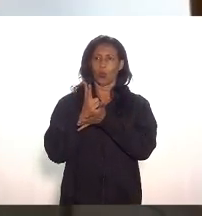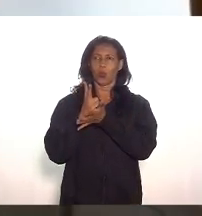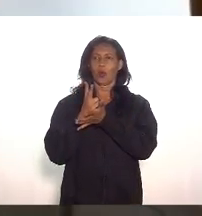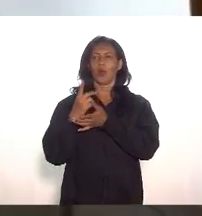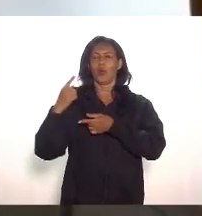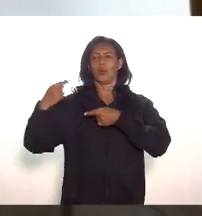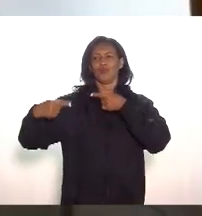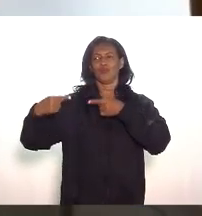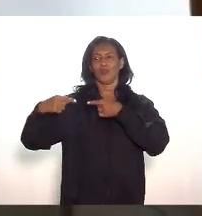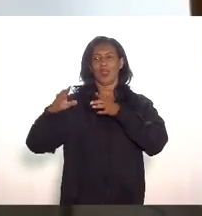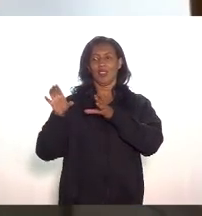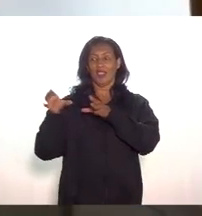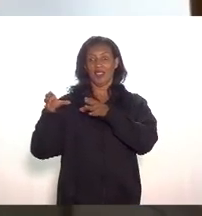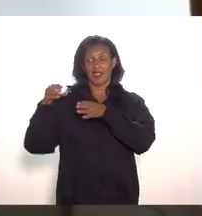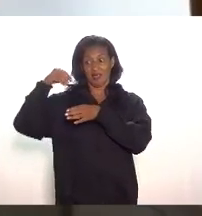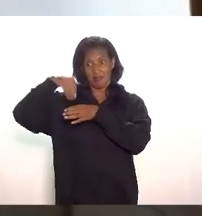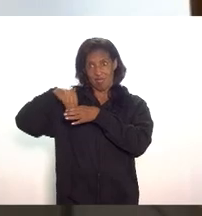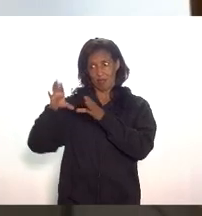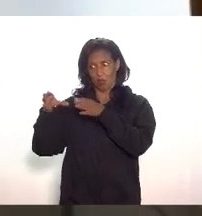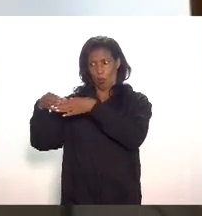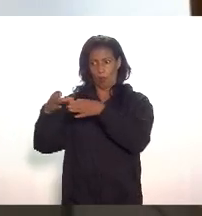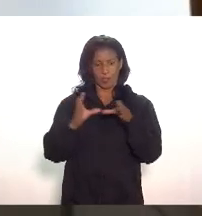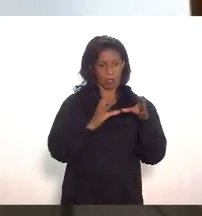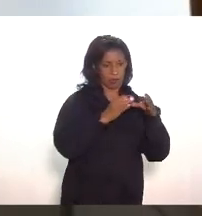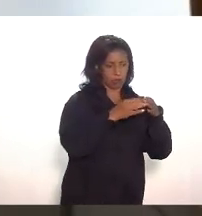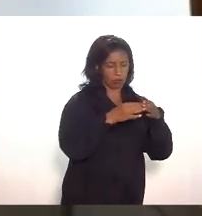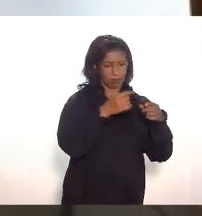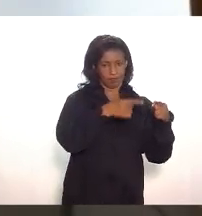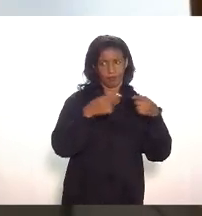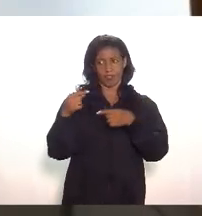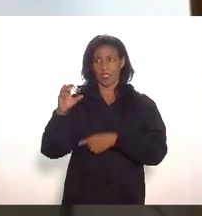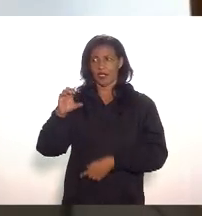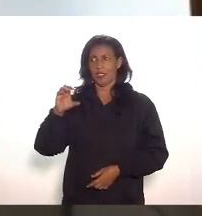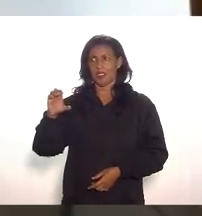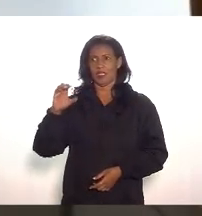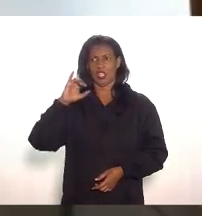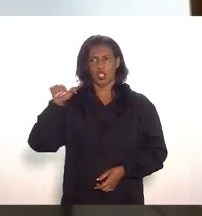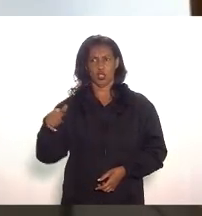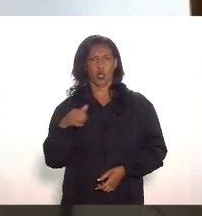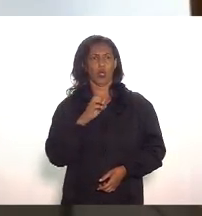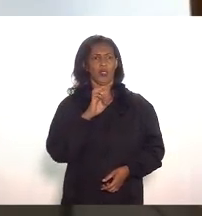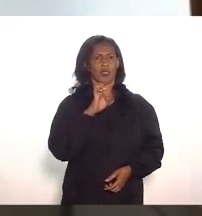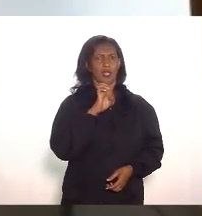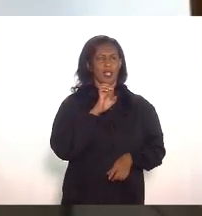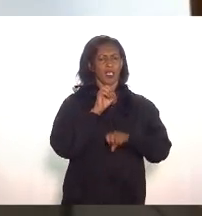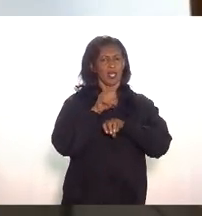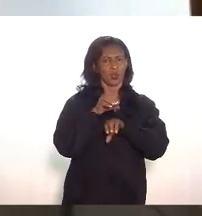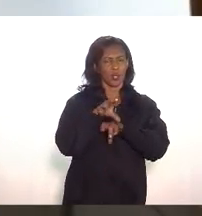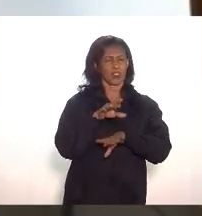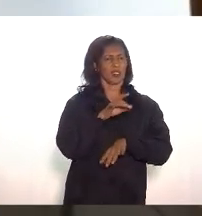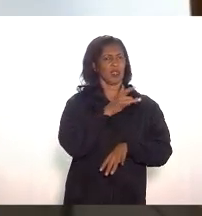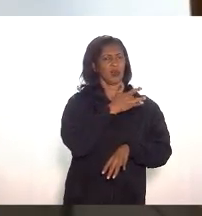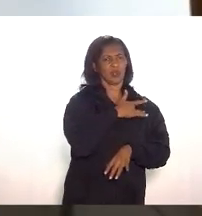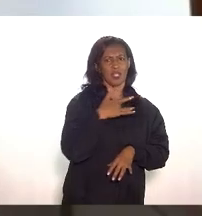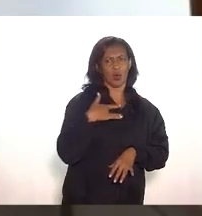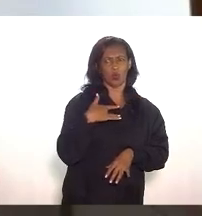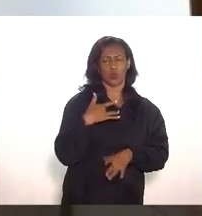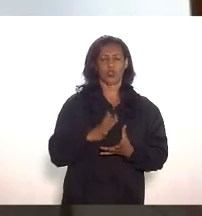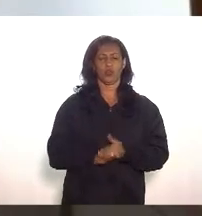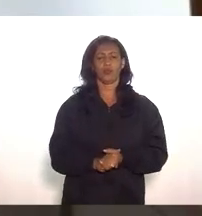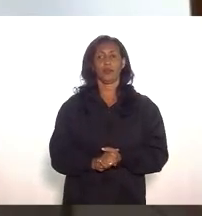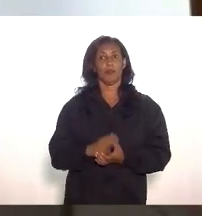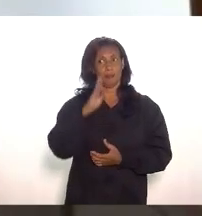nas comissões. Nas comissões. CCJ, Educação e Saúde, principalmente.